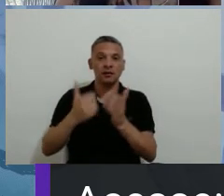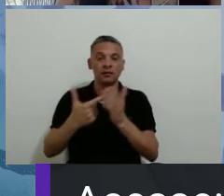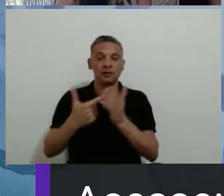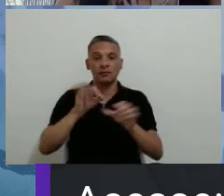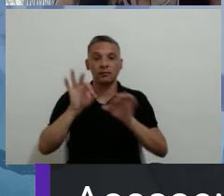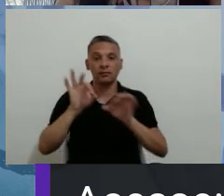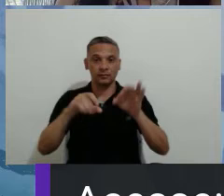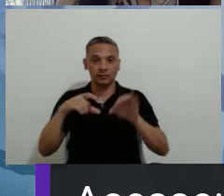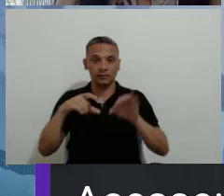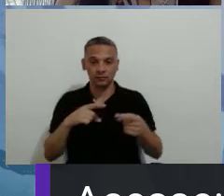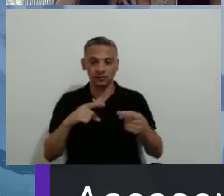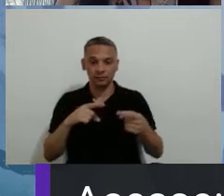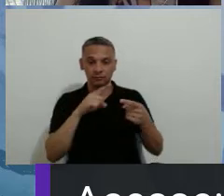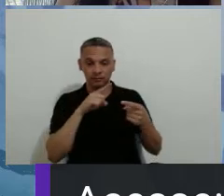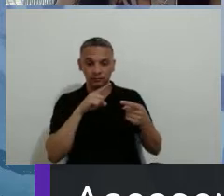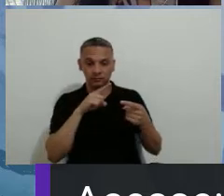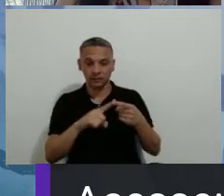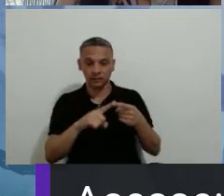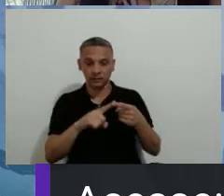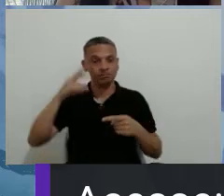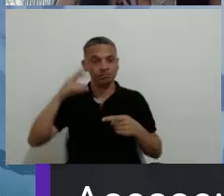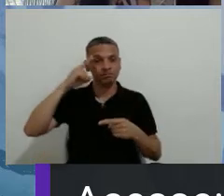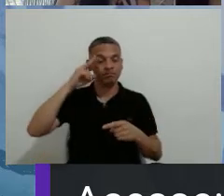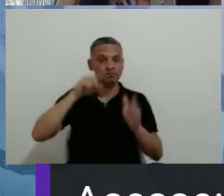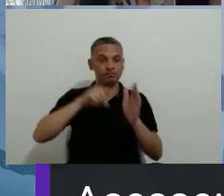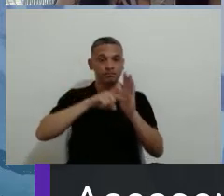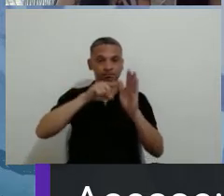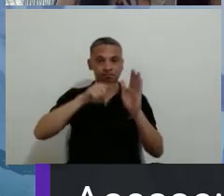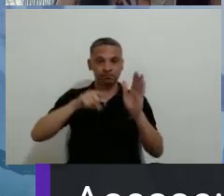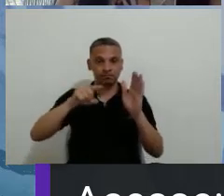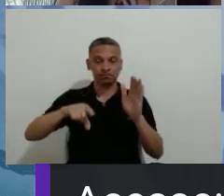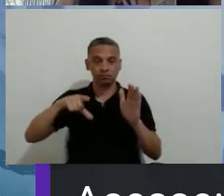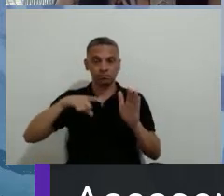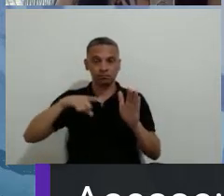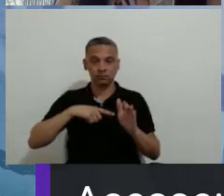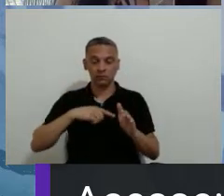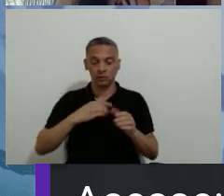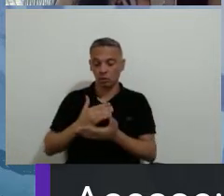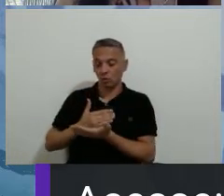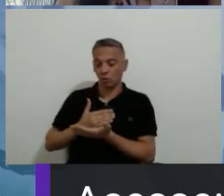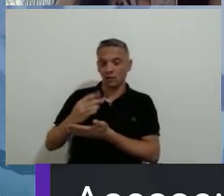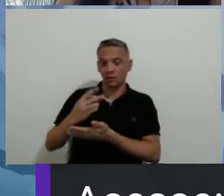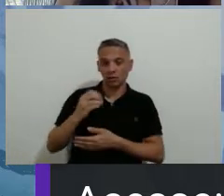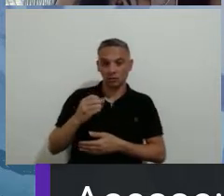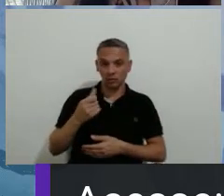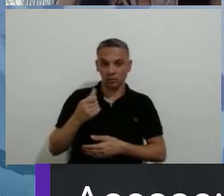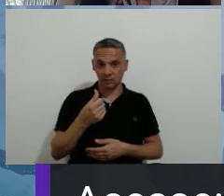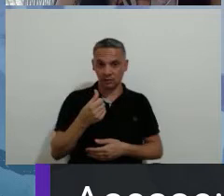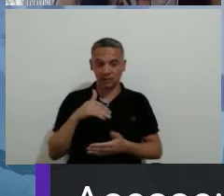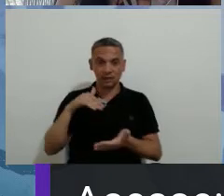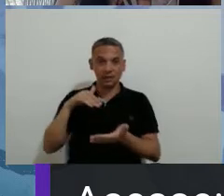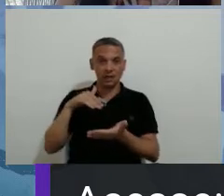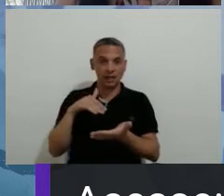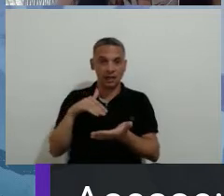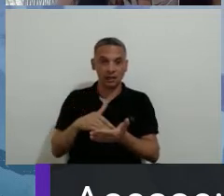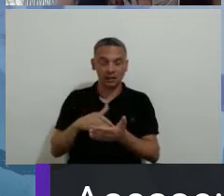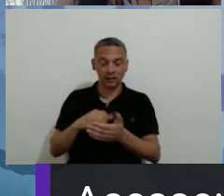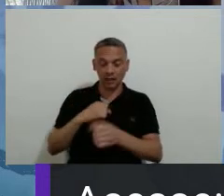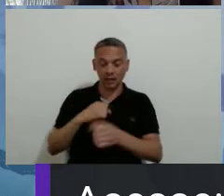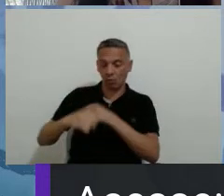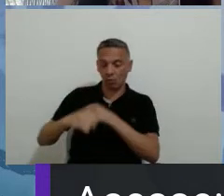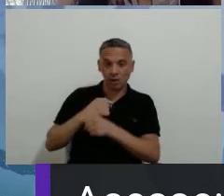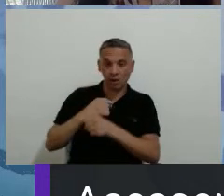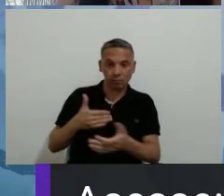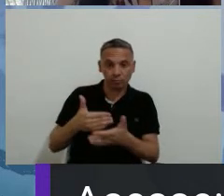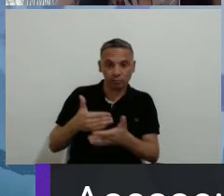é a série histórica, a gente tem uma série histórica começando em 2016 e vai até o ano mais recente de cada indicador.